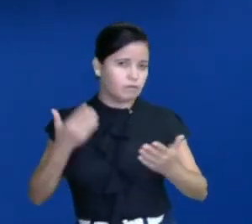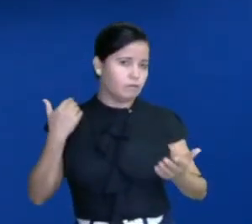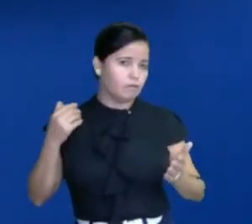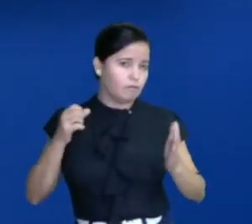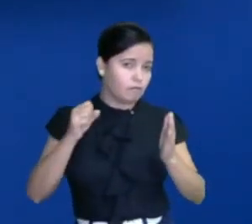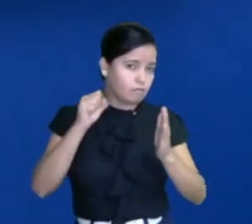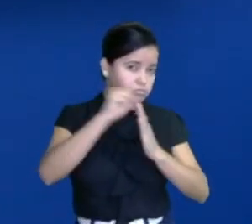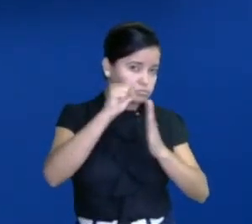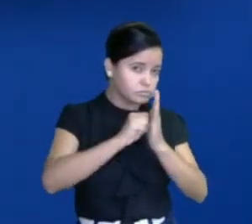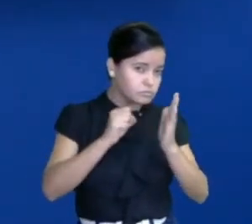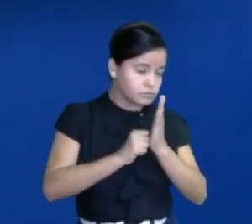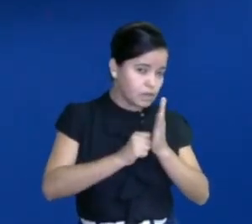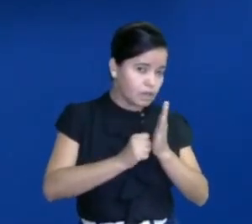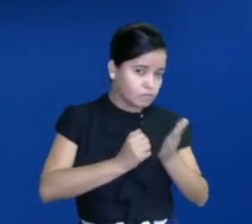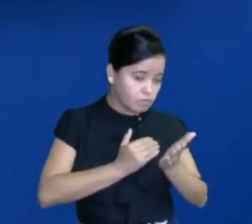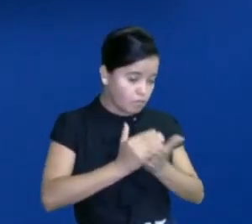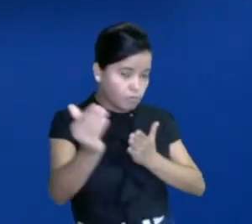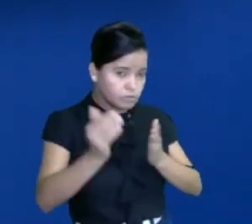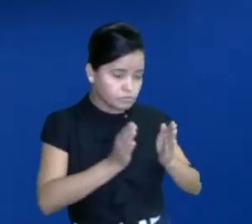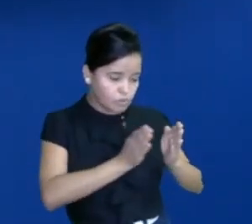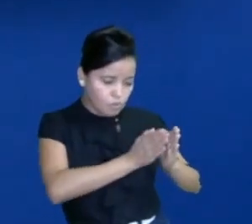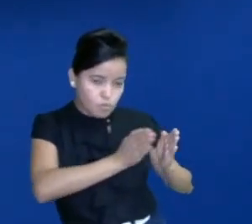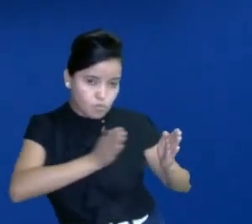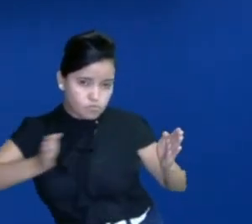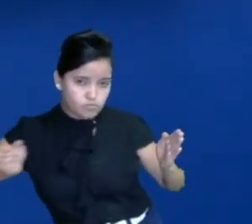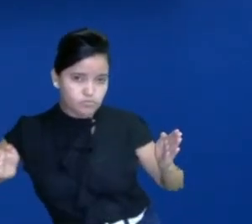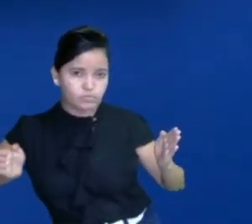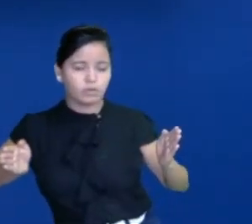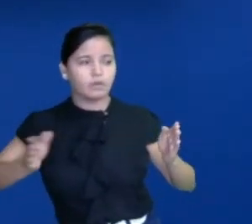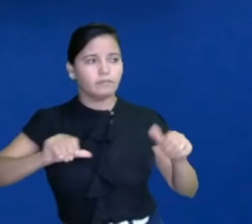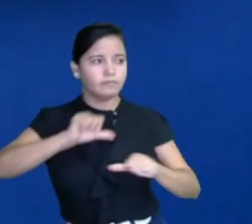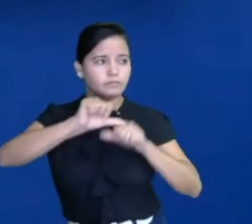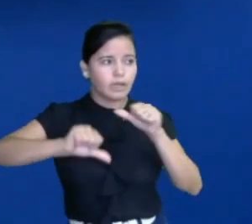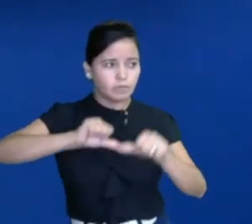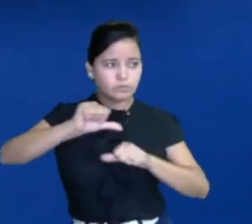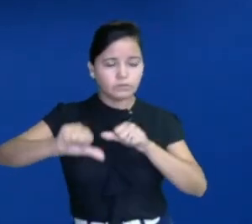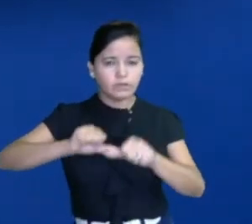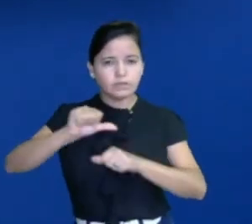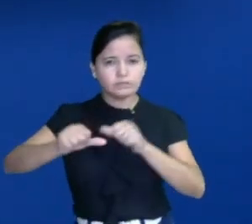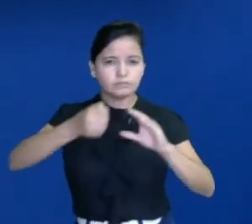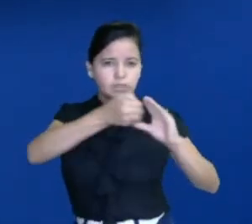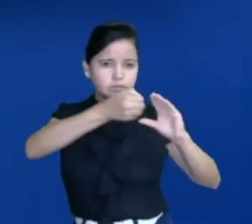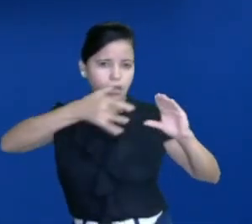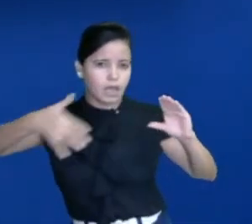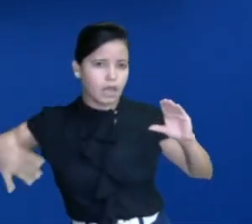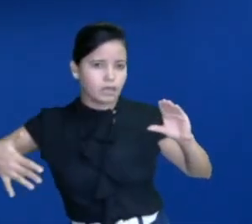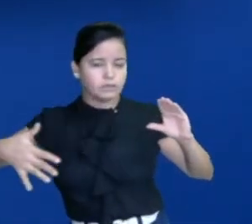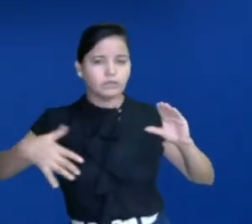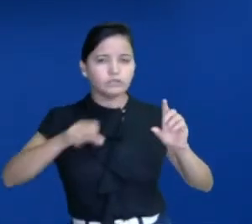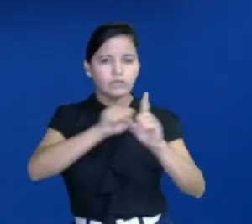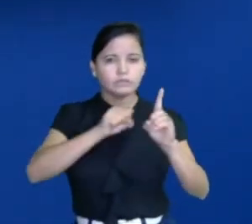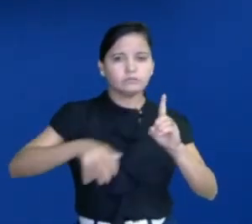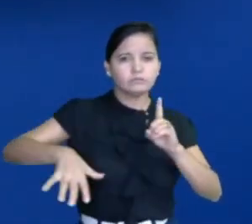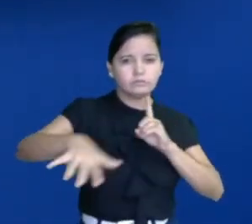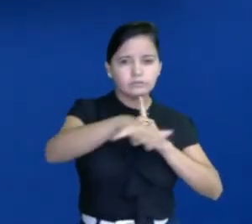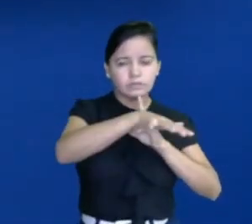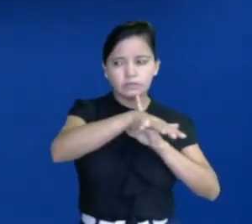século XVIII, ele é essencial para essa mudança das características como a